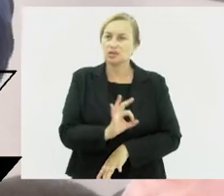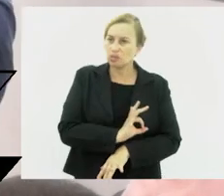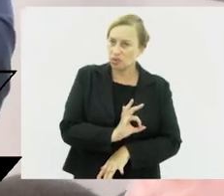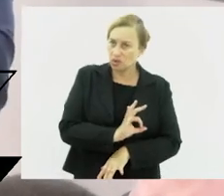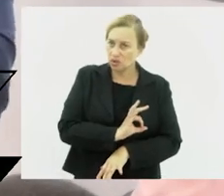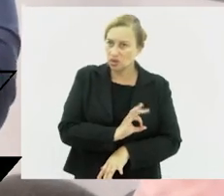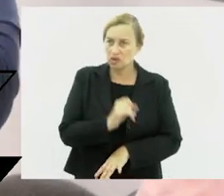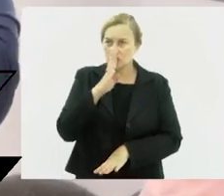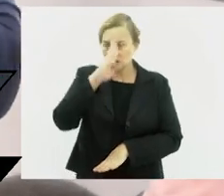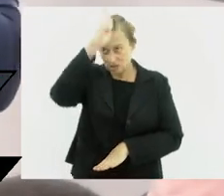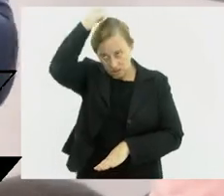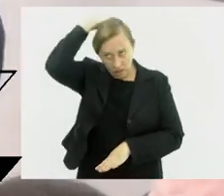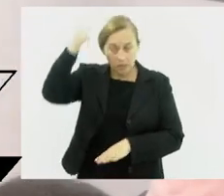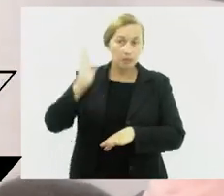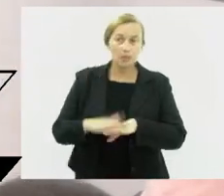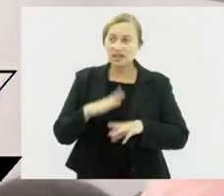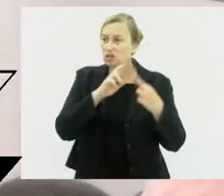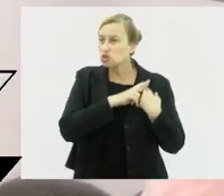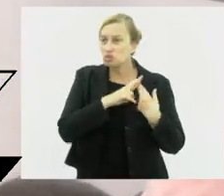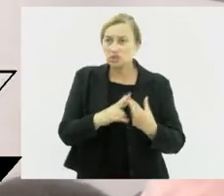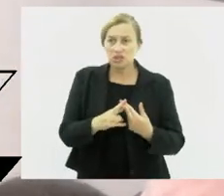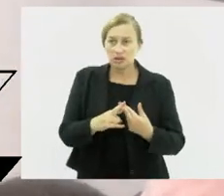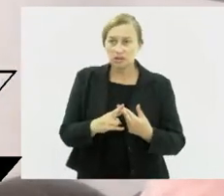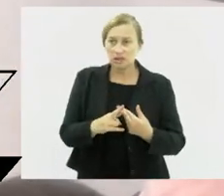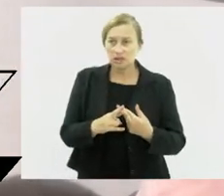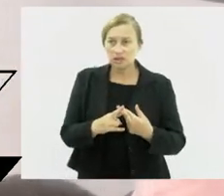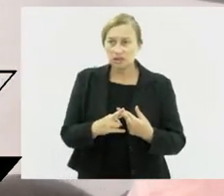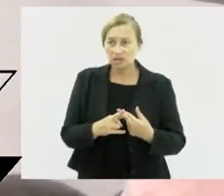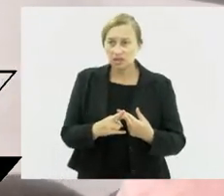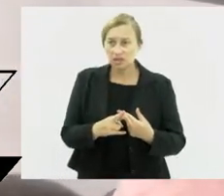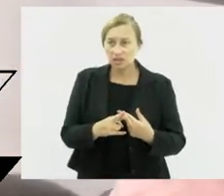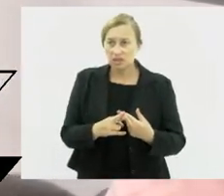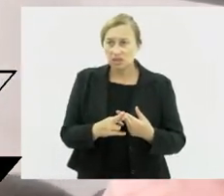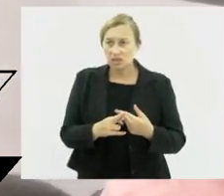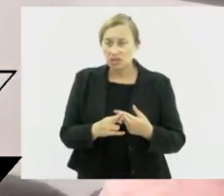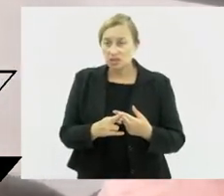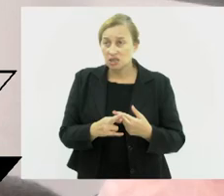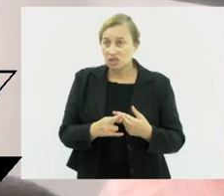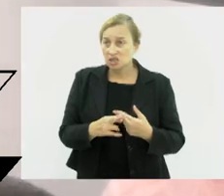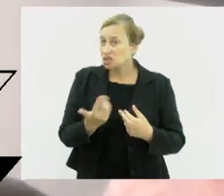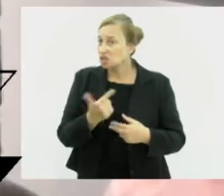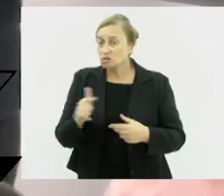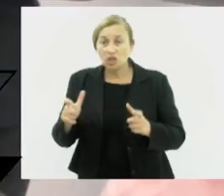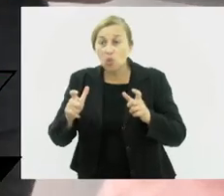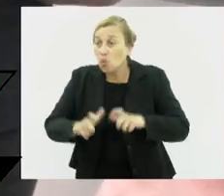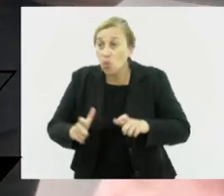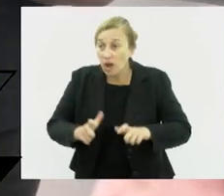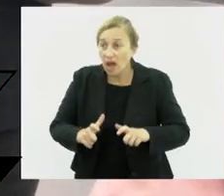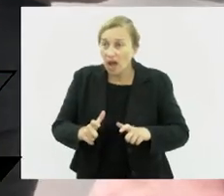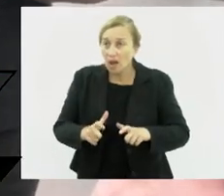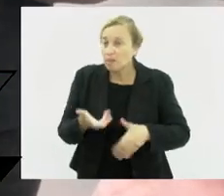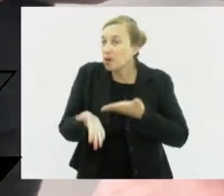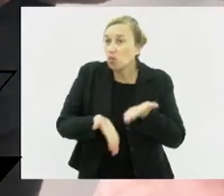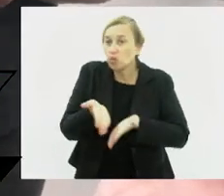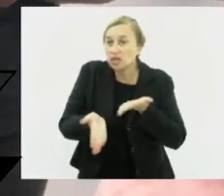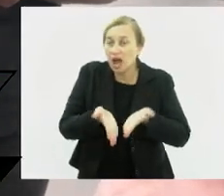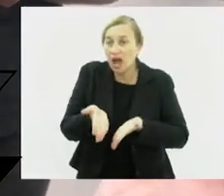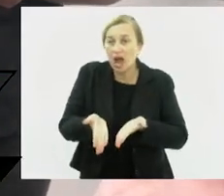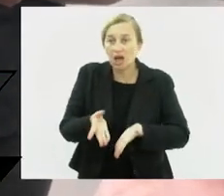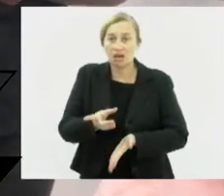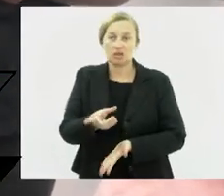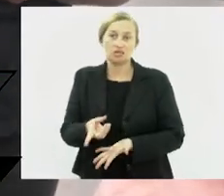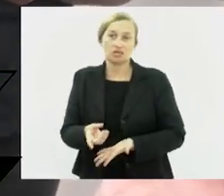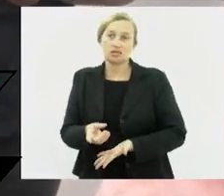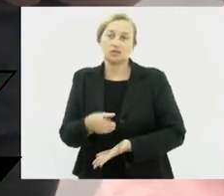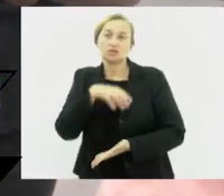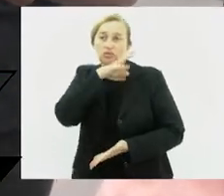mais uma responsa que vai parar no mesmo lugar. Vai levar para onde? Na sua delegacia não pode ficar, você está coberto de razão. No batalhão